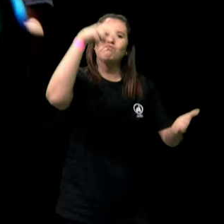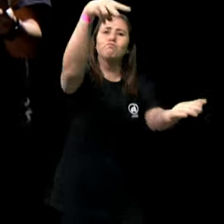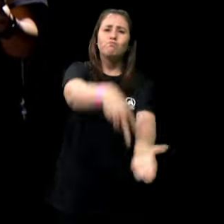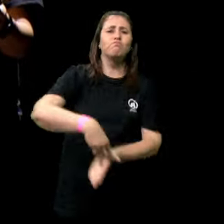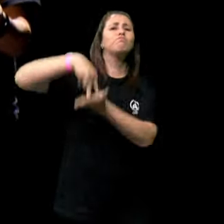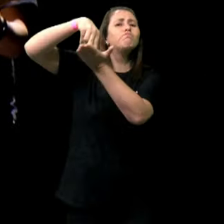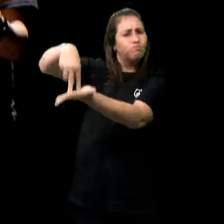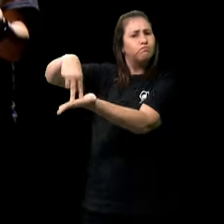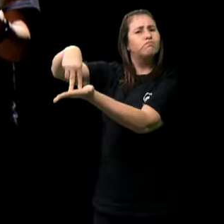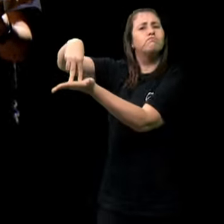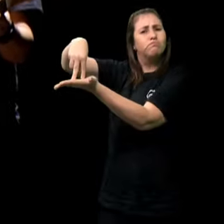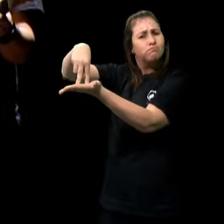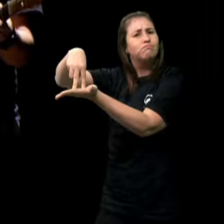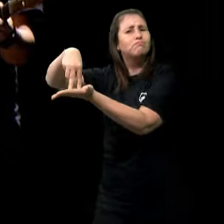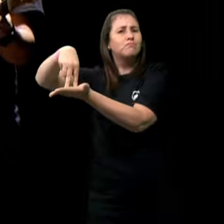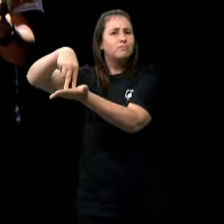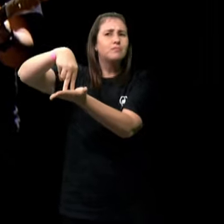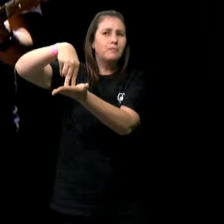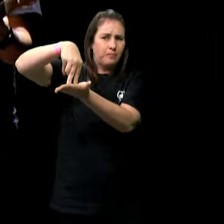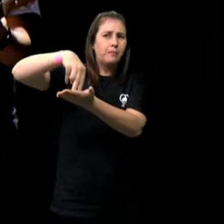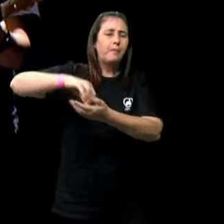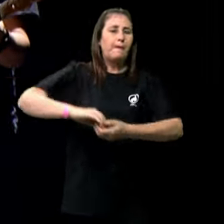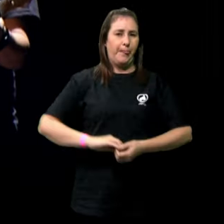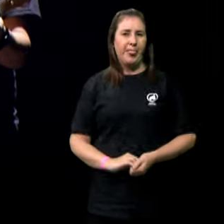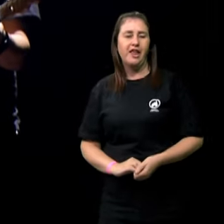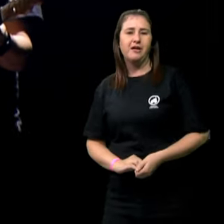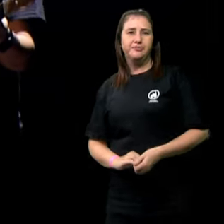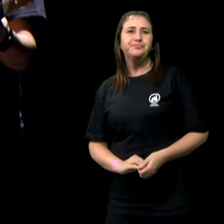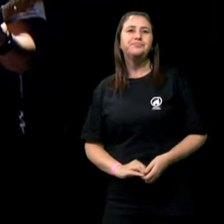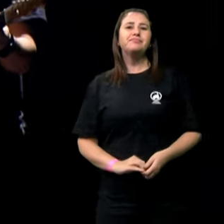estamos de pé